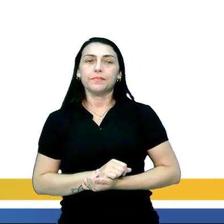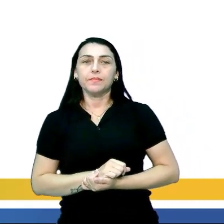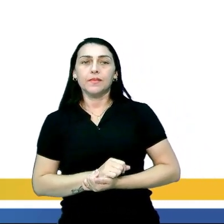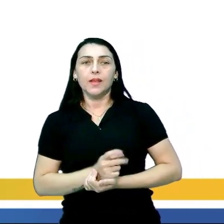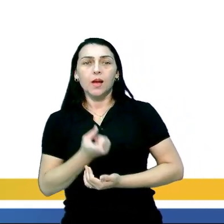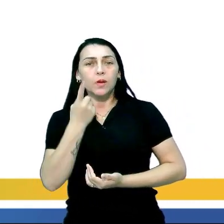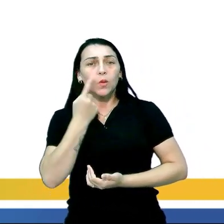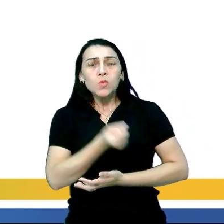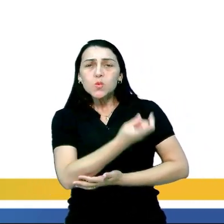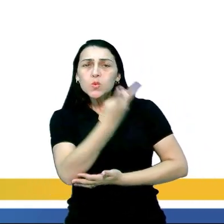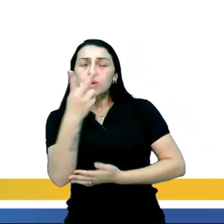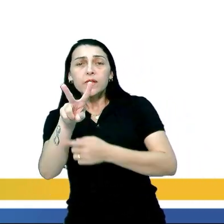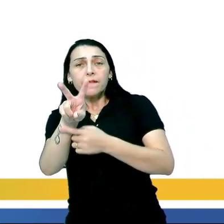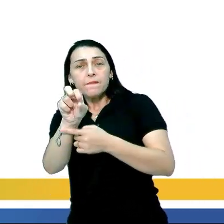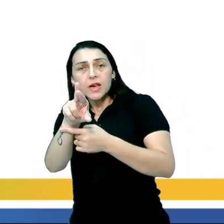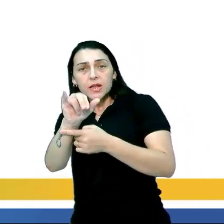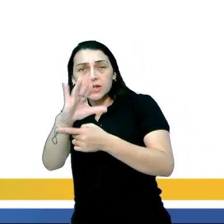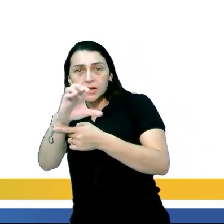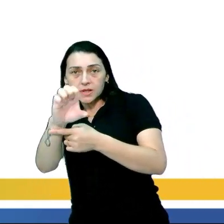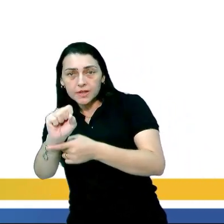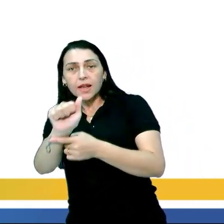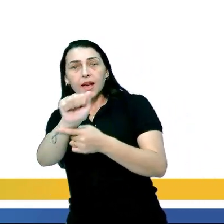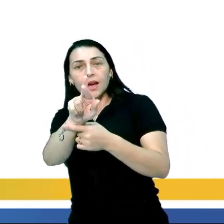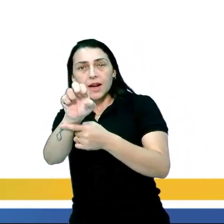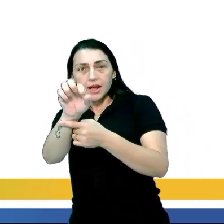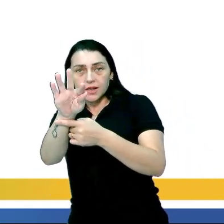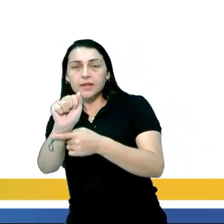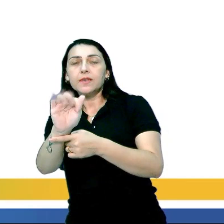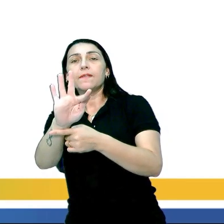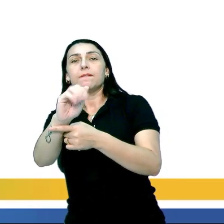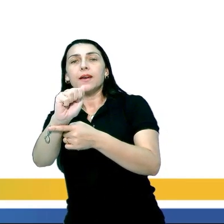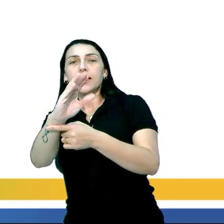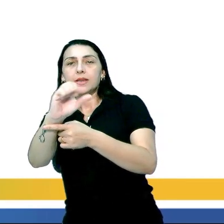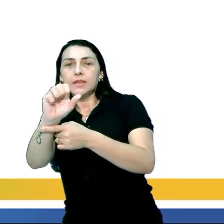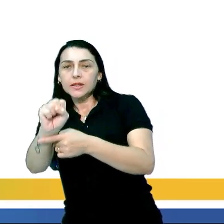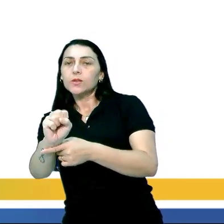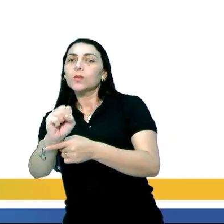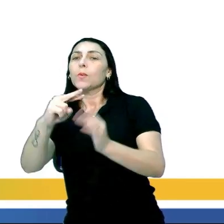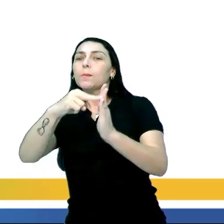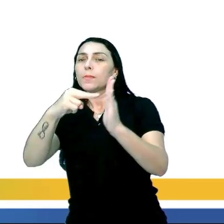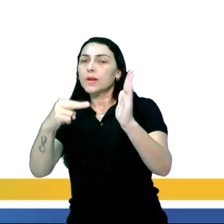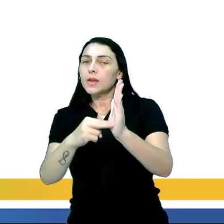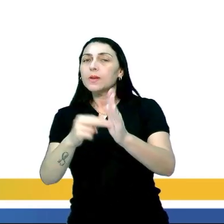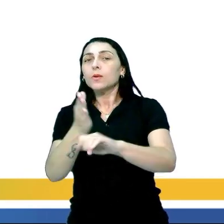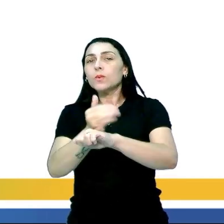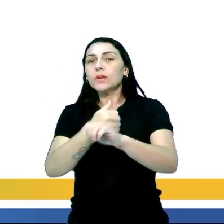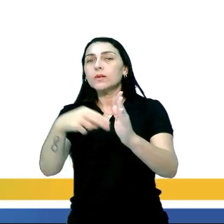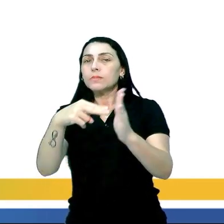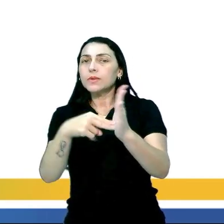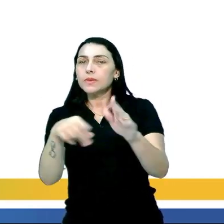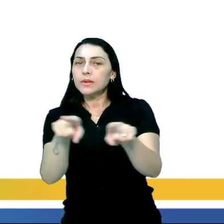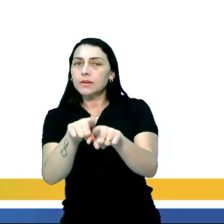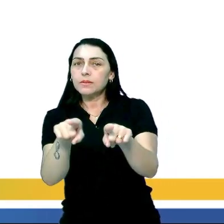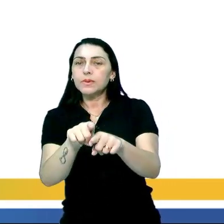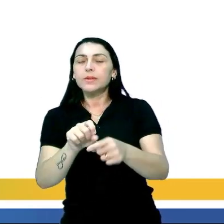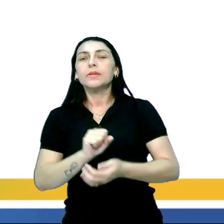Vamos contar o número de vértices, arestas e faces no prisma e no